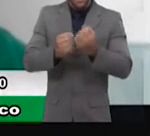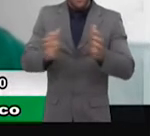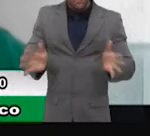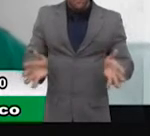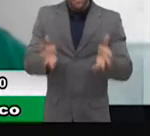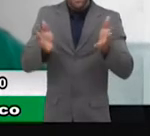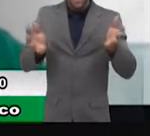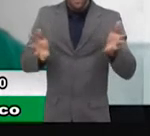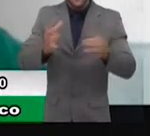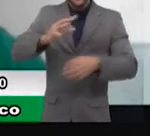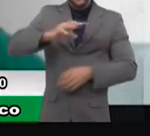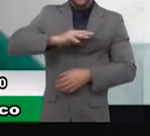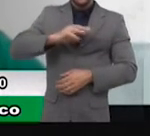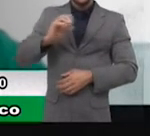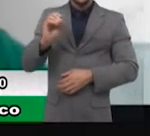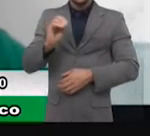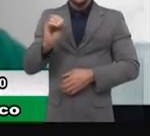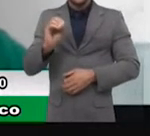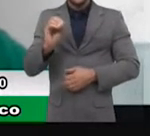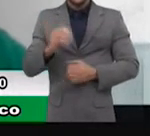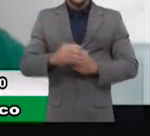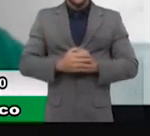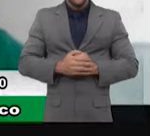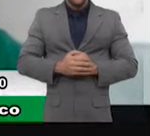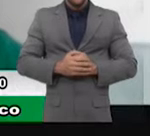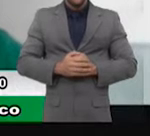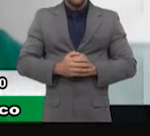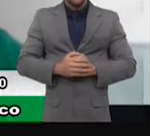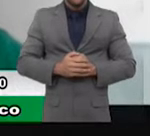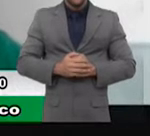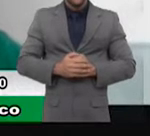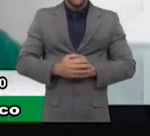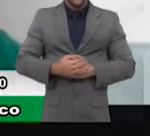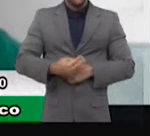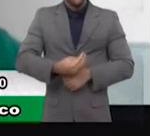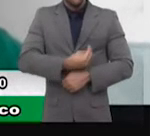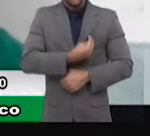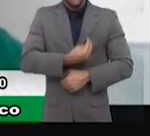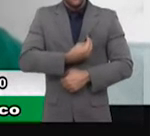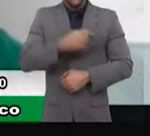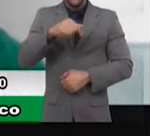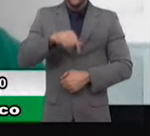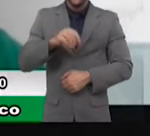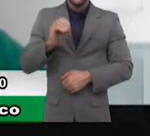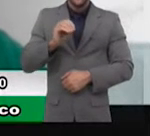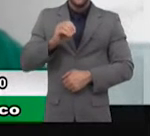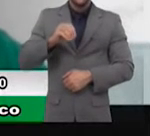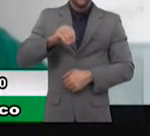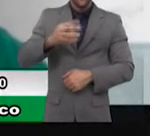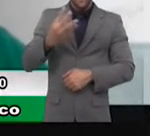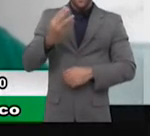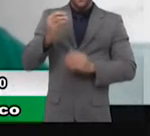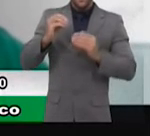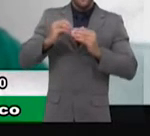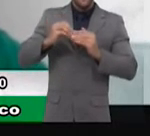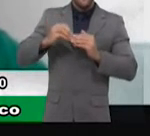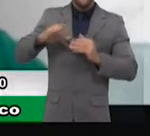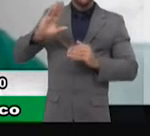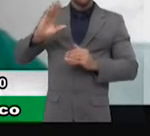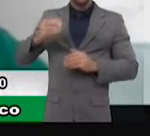minha cidade de Osasco, a qual eu moro aqui há mais de 40 anos. Cheguei aqui moleque. E estou